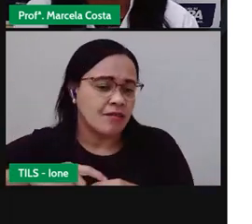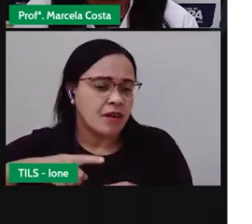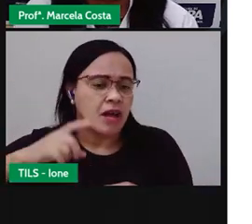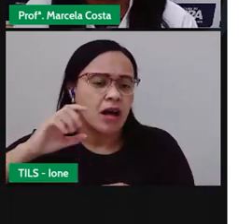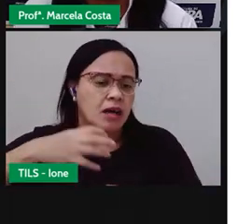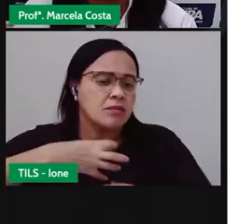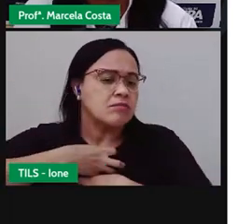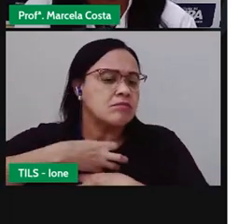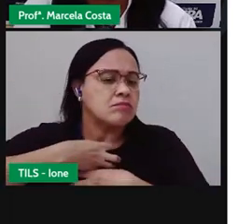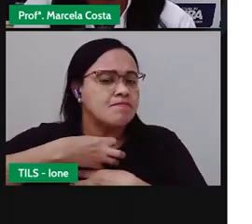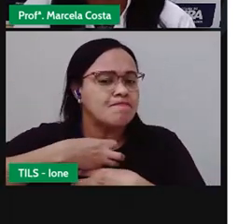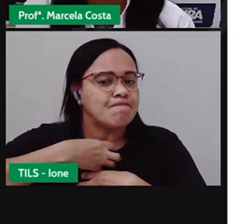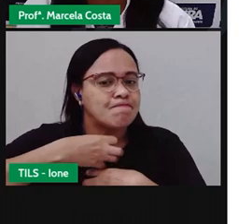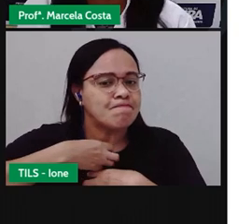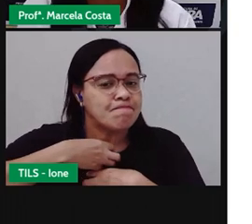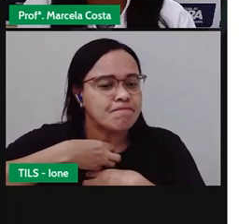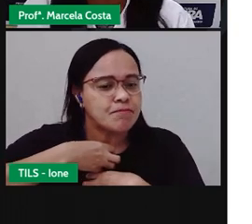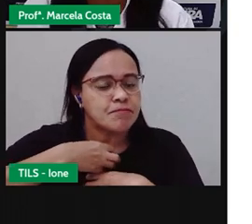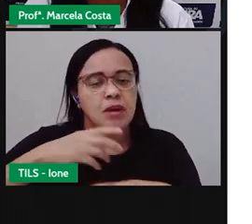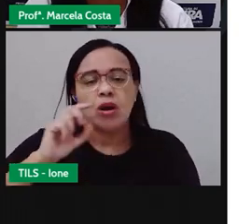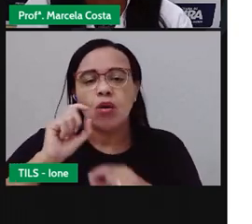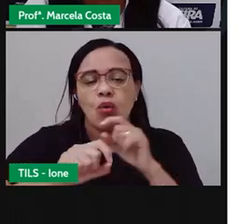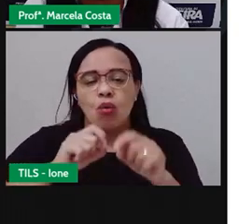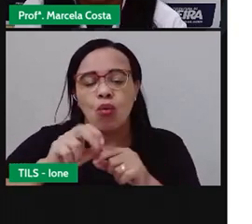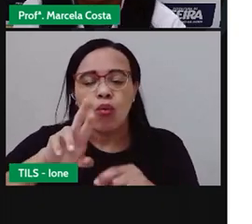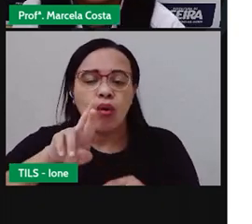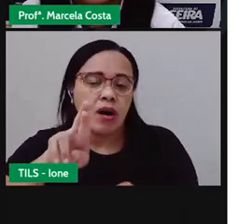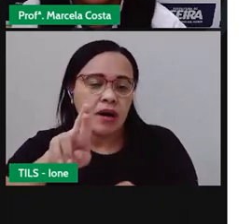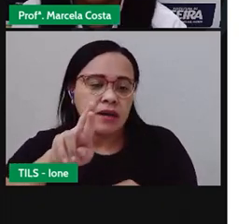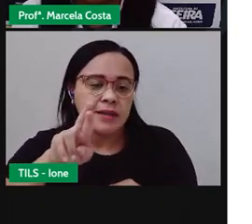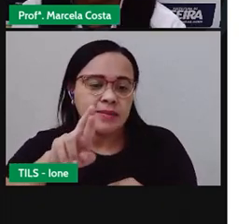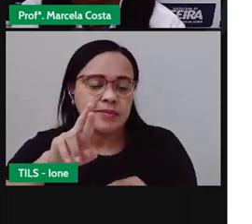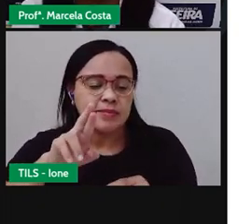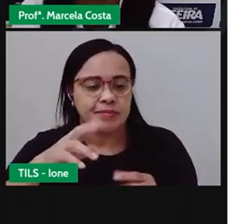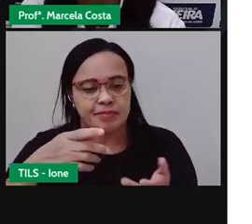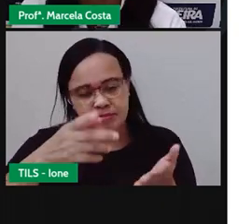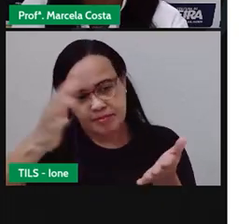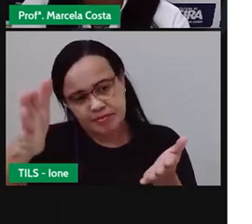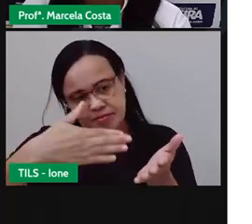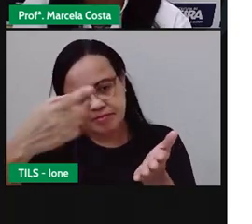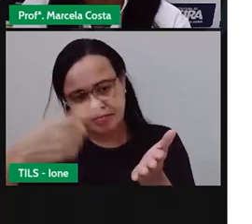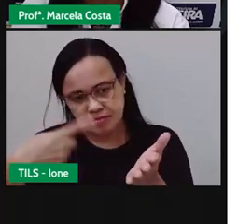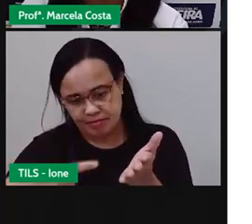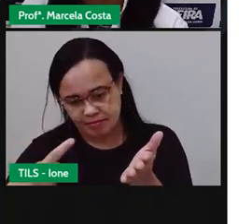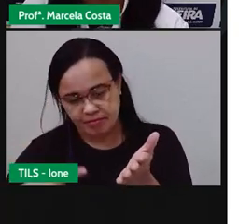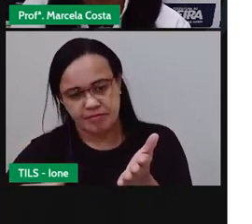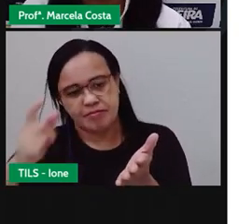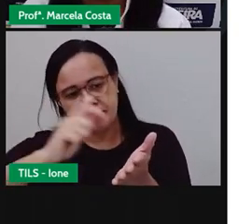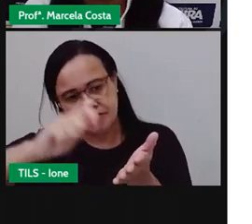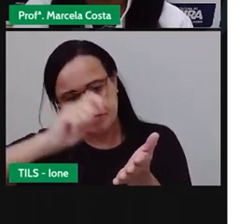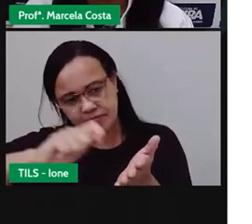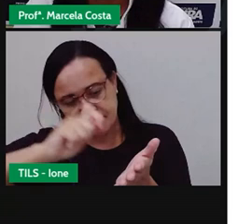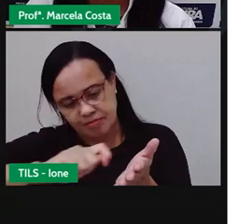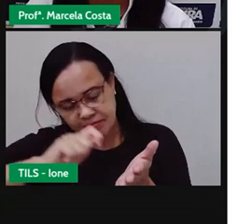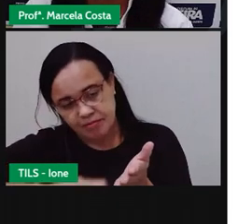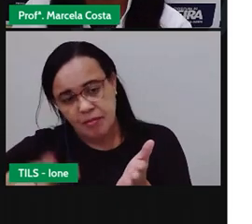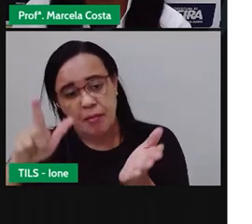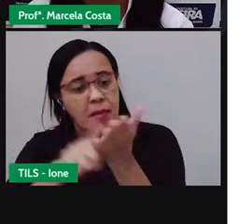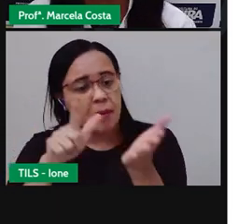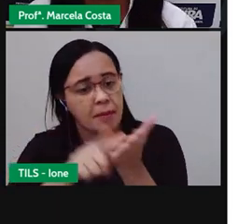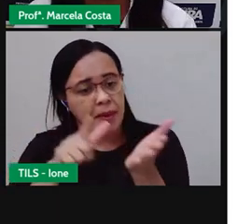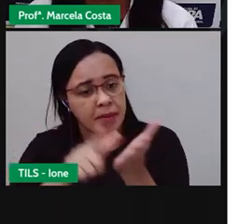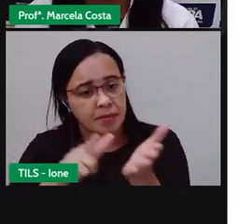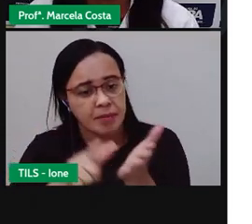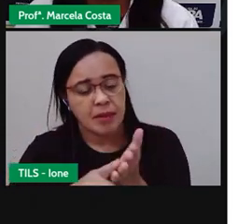né presente da palavra a gente vai escrever no caderno Então abre aí no seu caderno você para uma folha